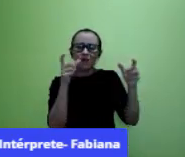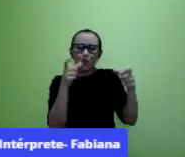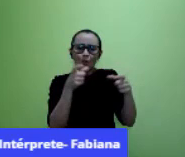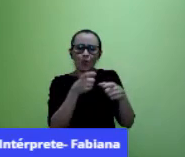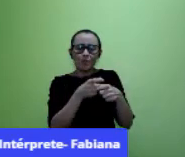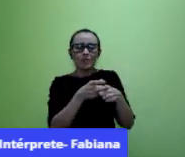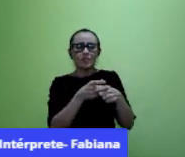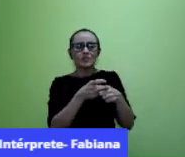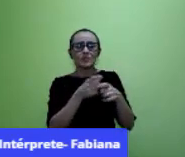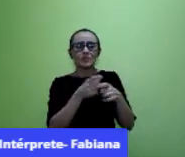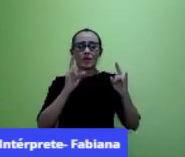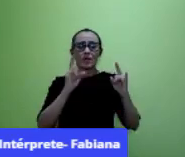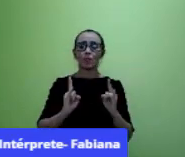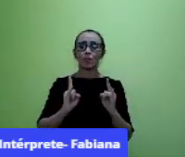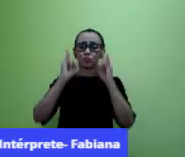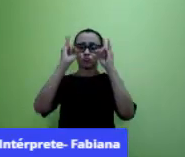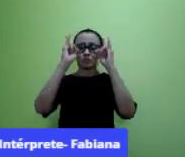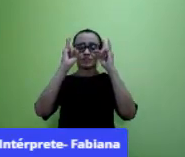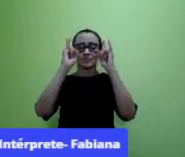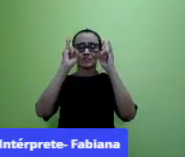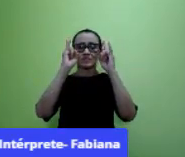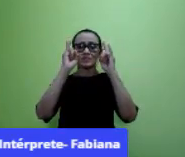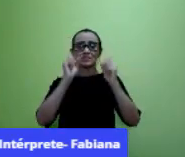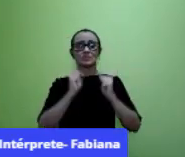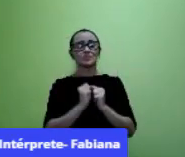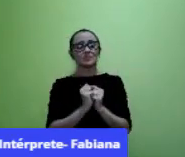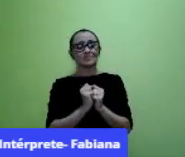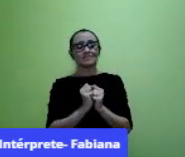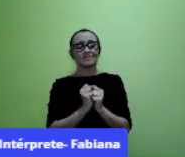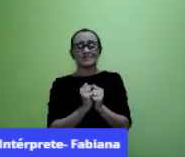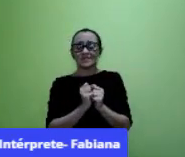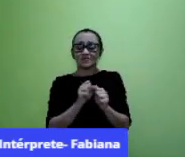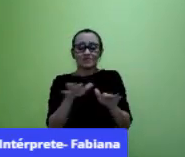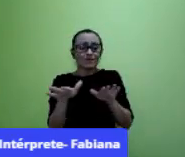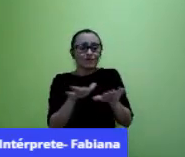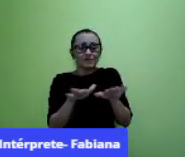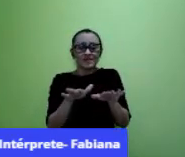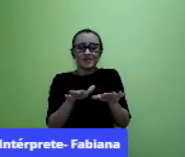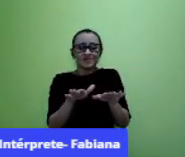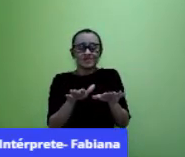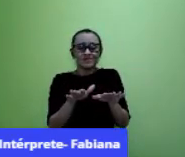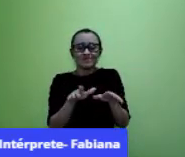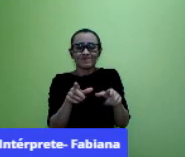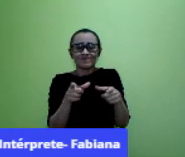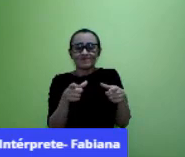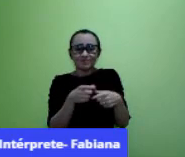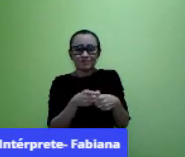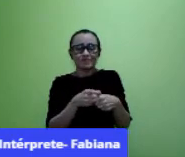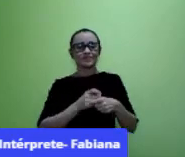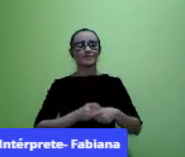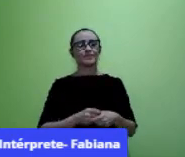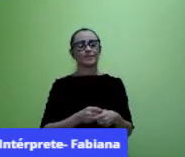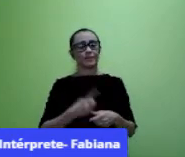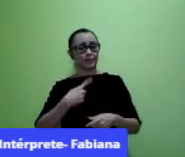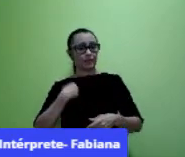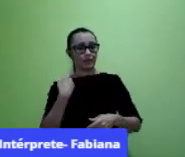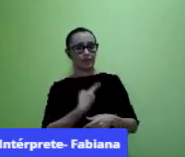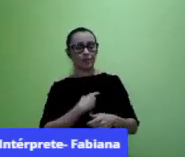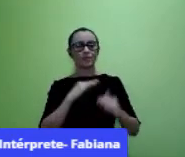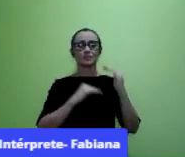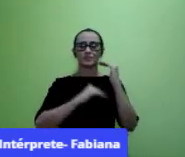e ela está restrita com os seus movimentos. Então, nós, como profissionais de educação física,